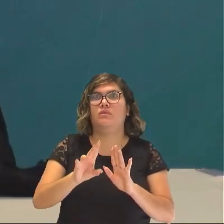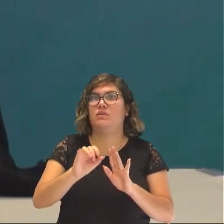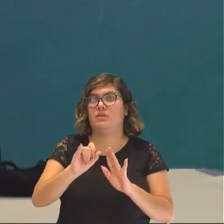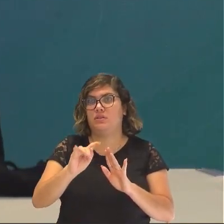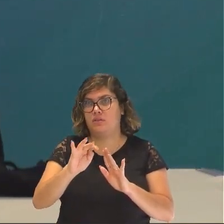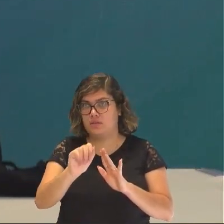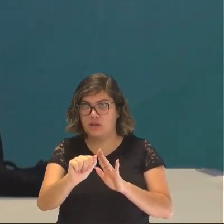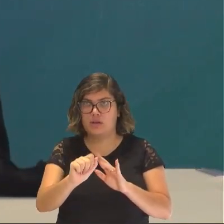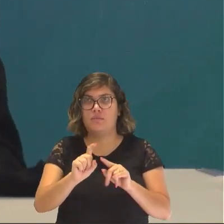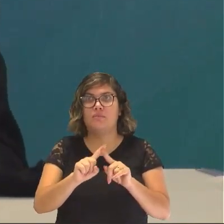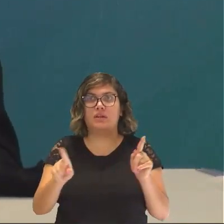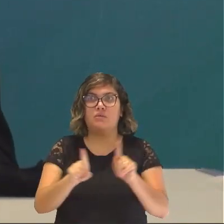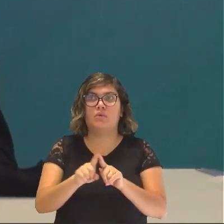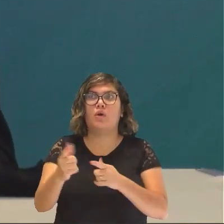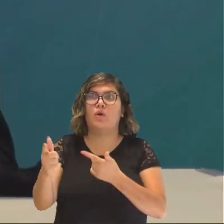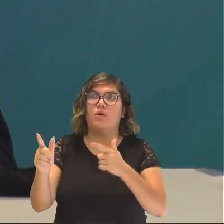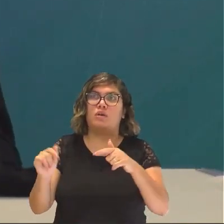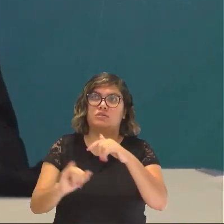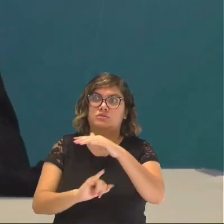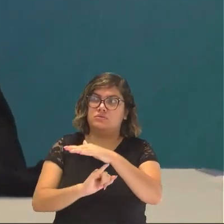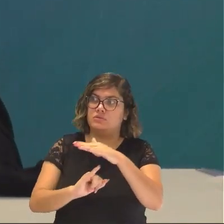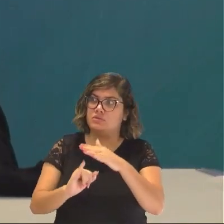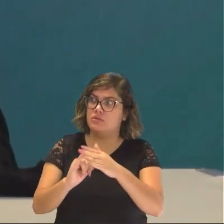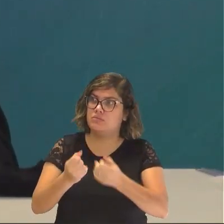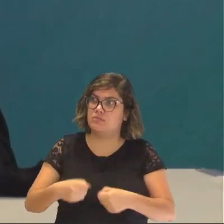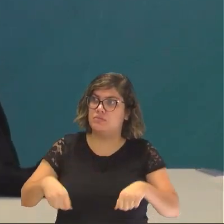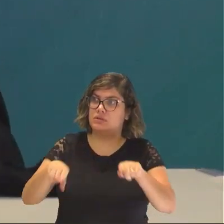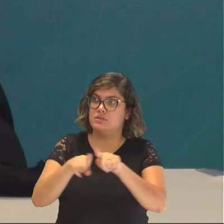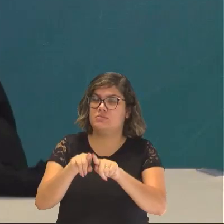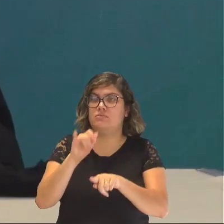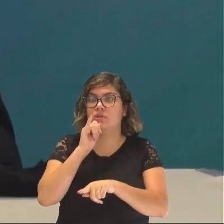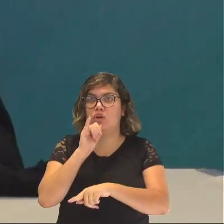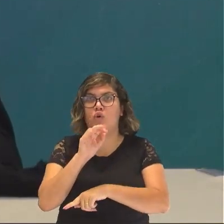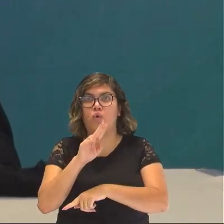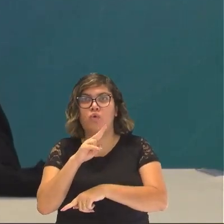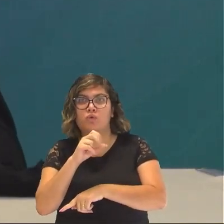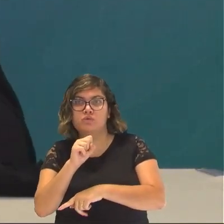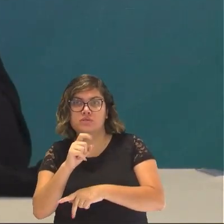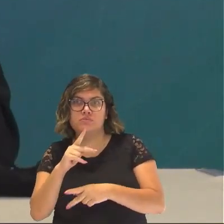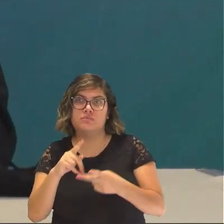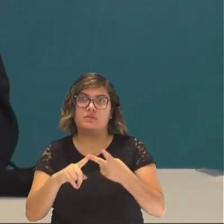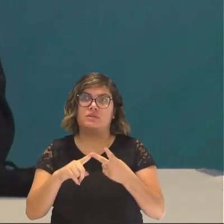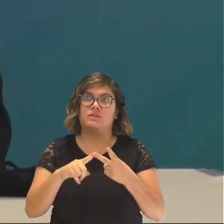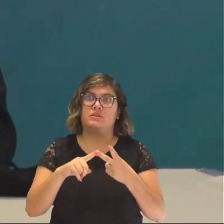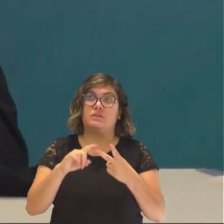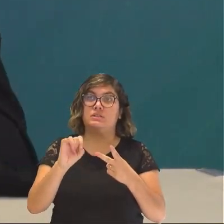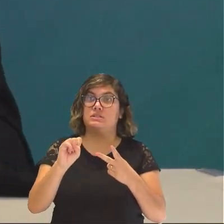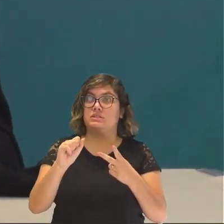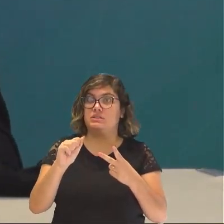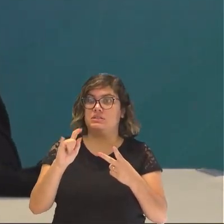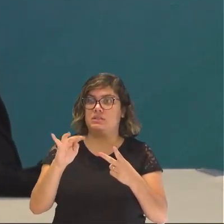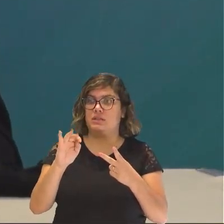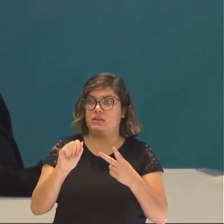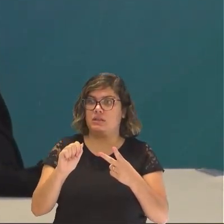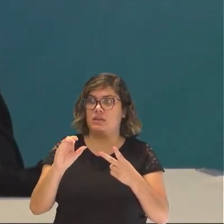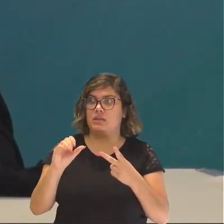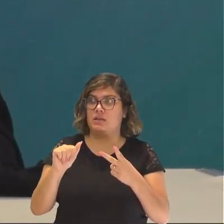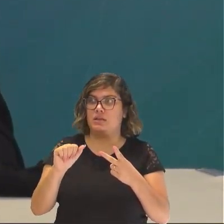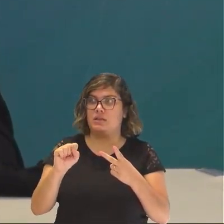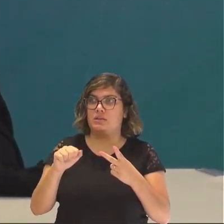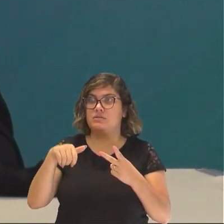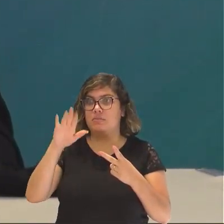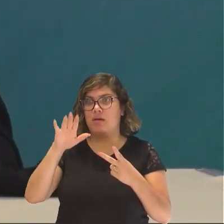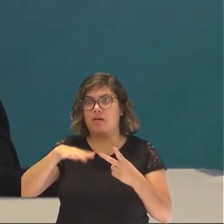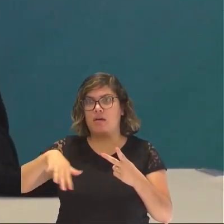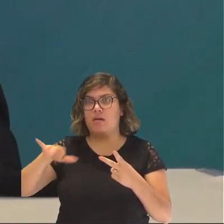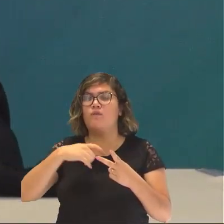com outras instituições parceiras, como a USP, a Santa Casa, que tem essa parte mais assim da